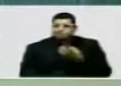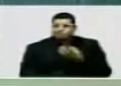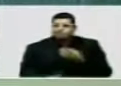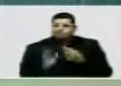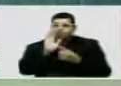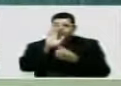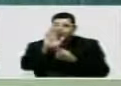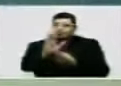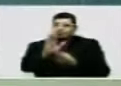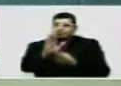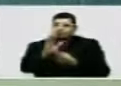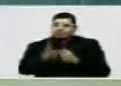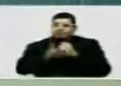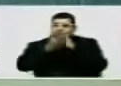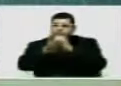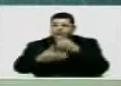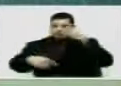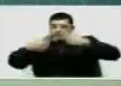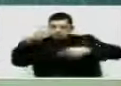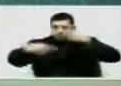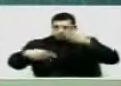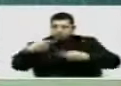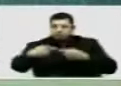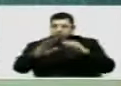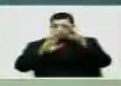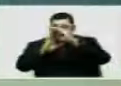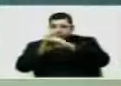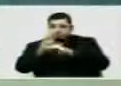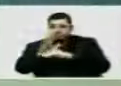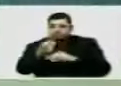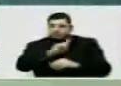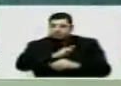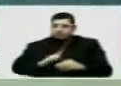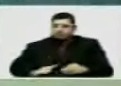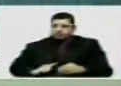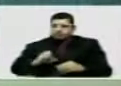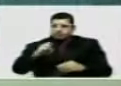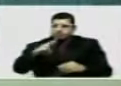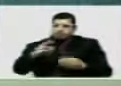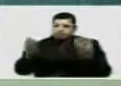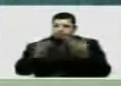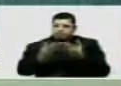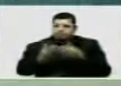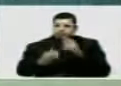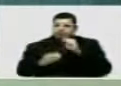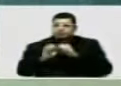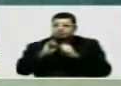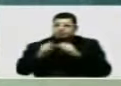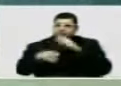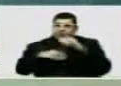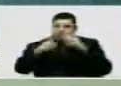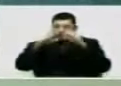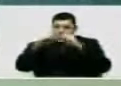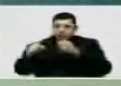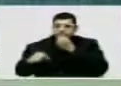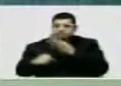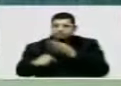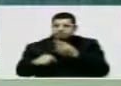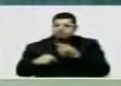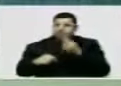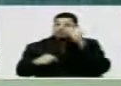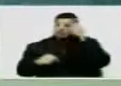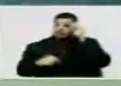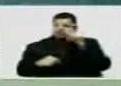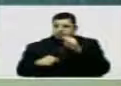para demonstrar apoio político à resistência que o governador Omar Aziz hoje se presta em Brasília.